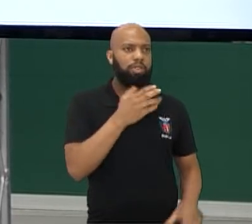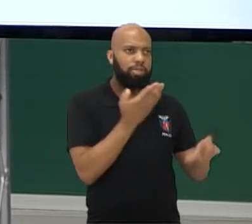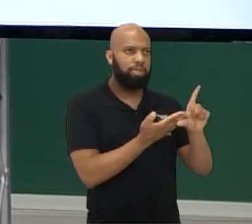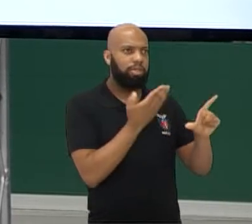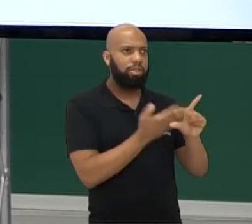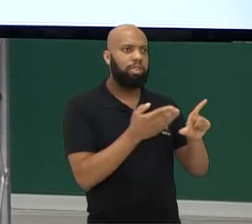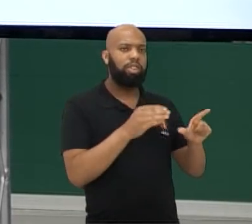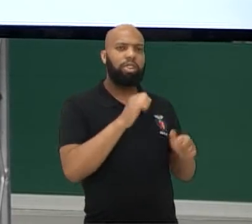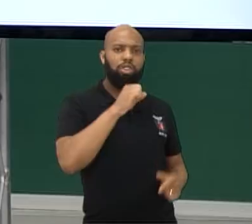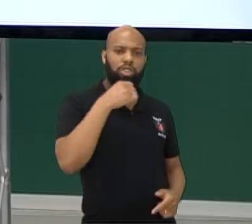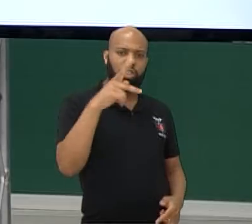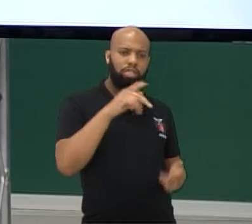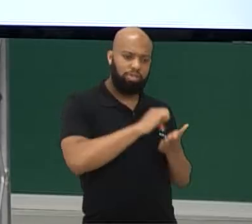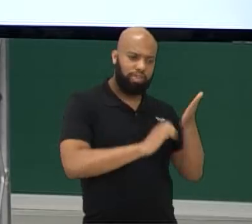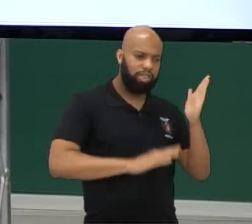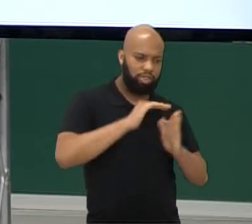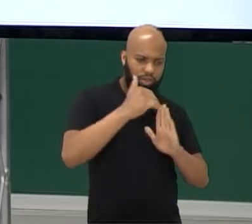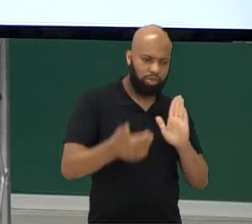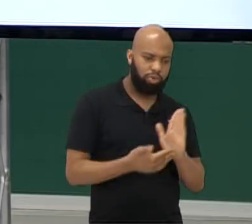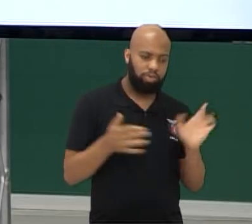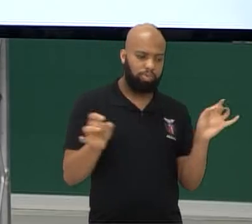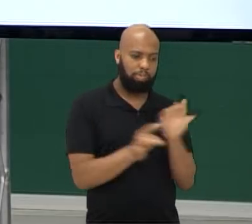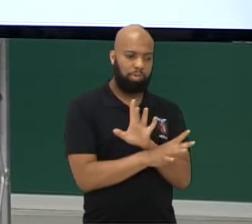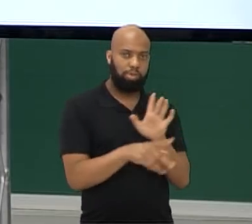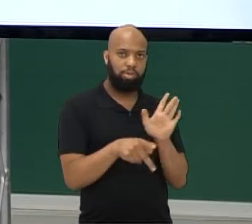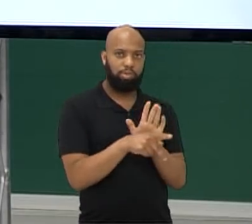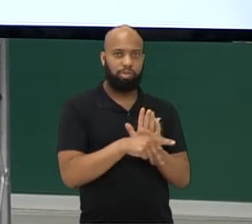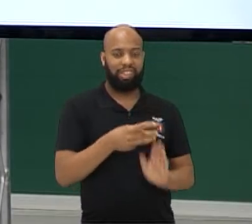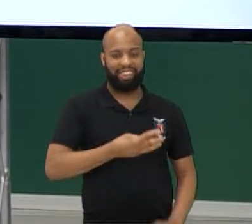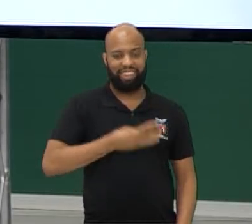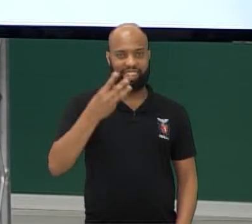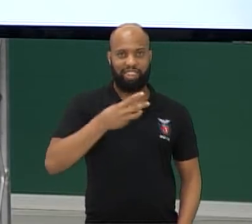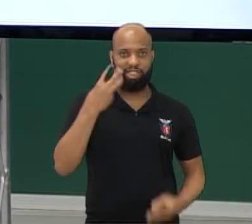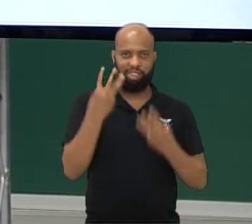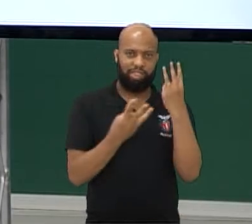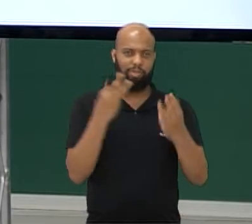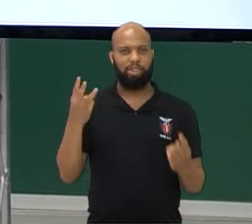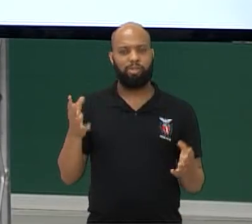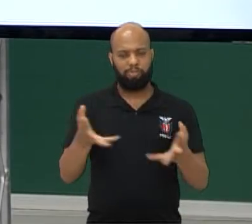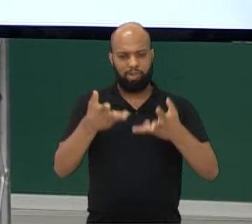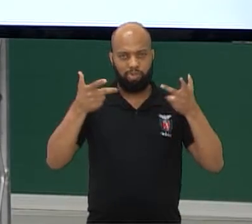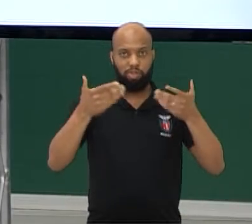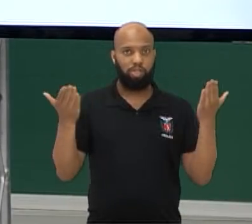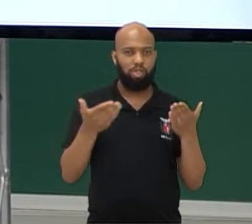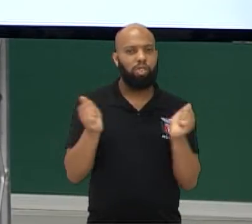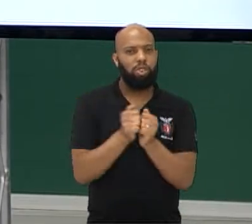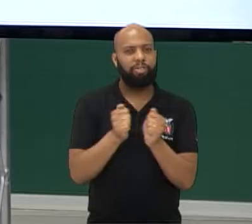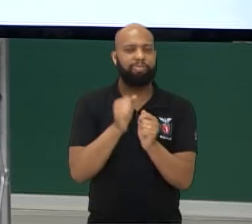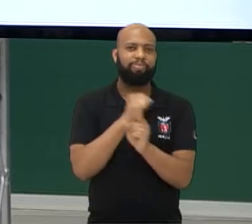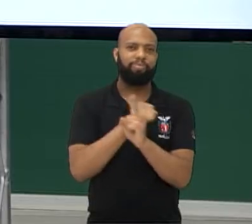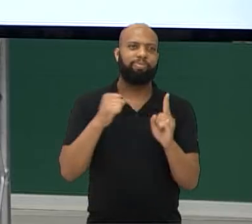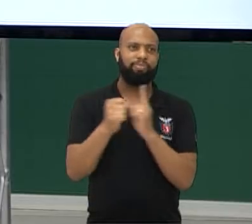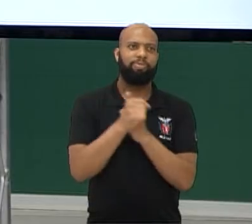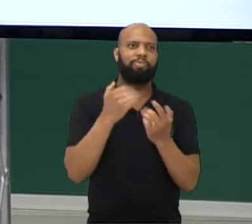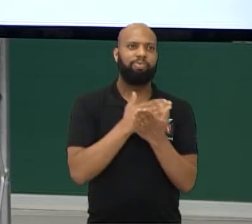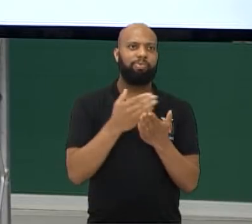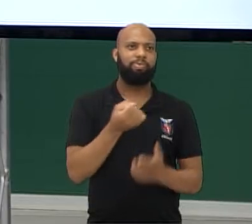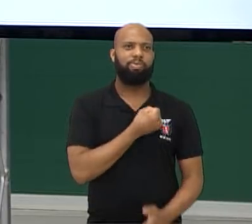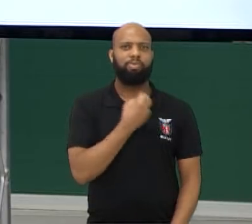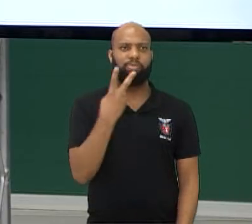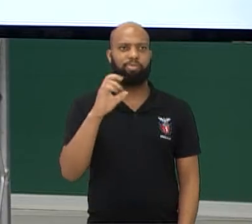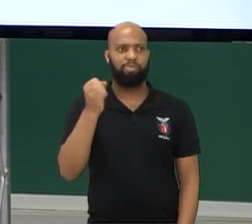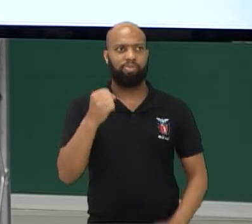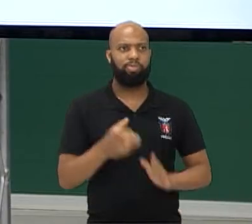deixar suas atividades, tudo pronto para o terceiro trimestre lindo, maravilhoso. Então, vem comigo, vamos começar a aula de Sociologia, número